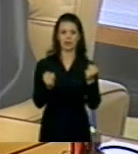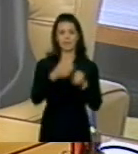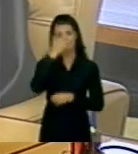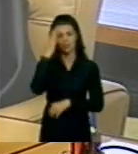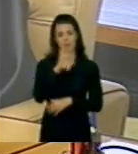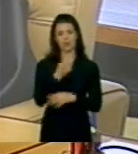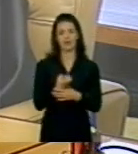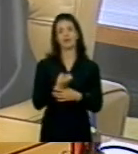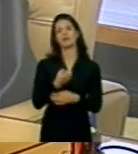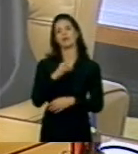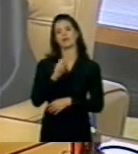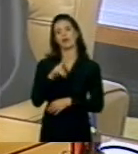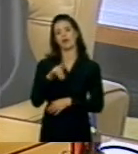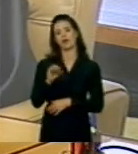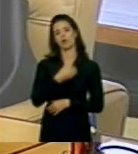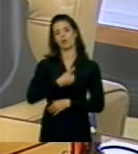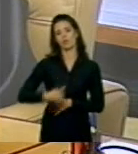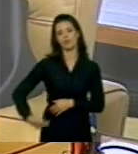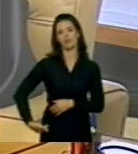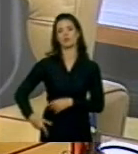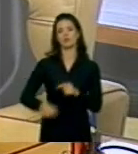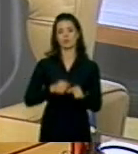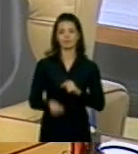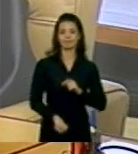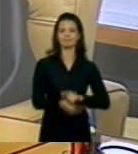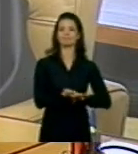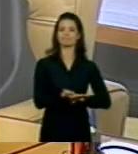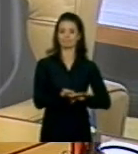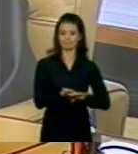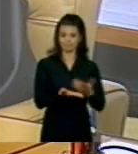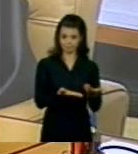cargos públicos o foro por prerrogativa de função, por